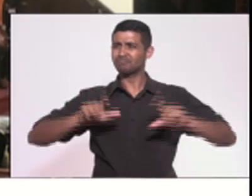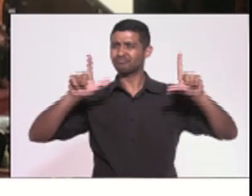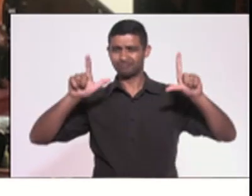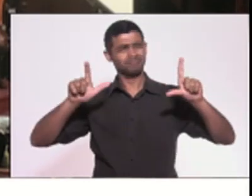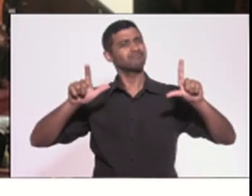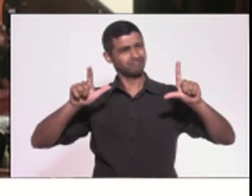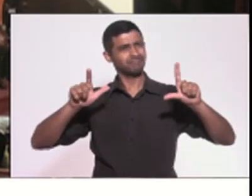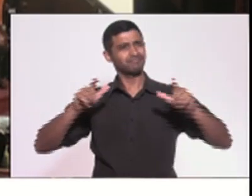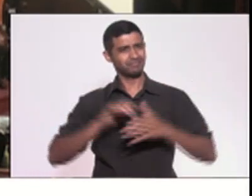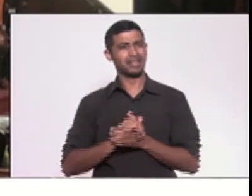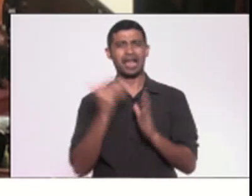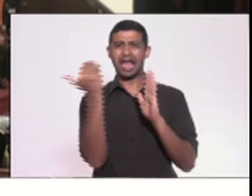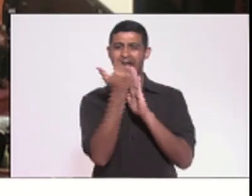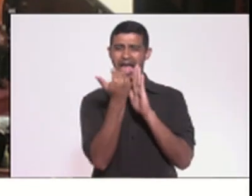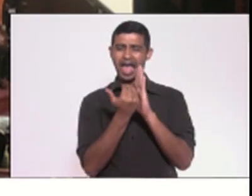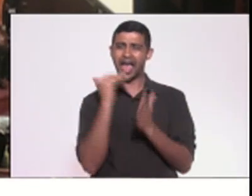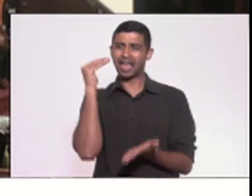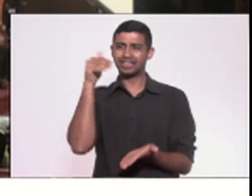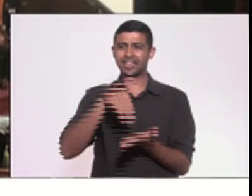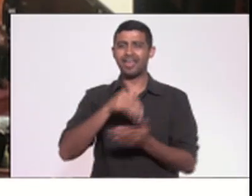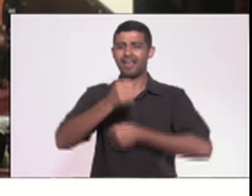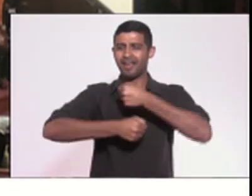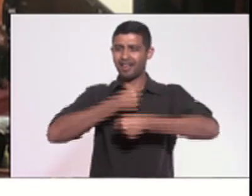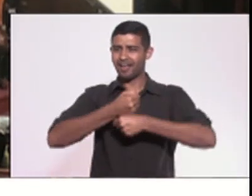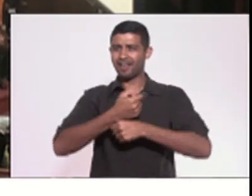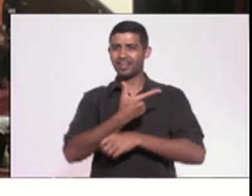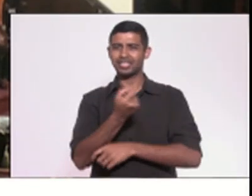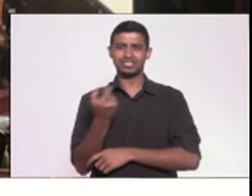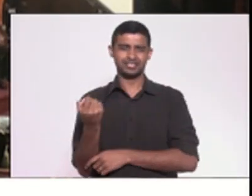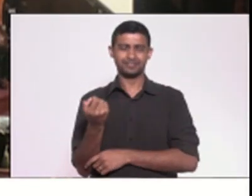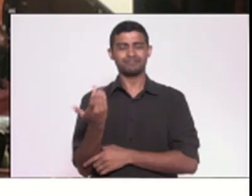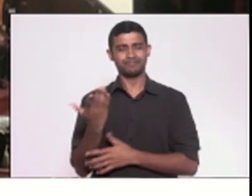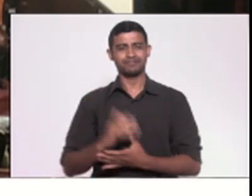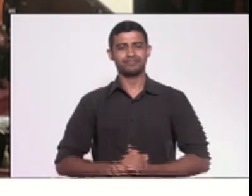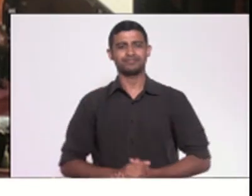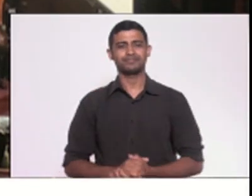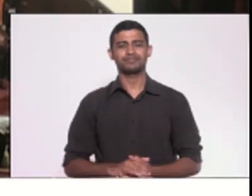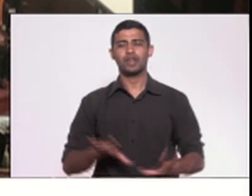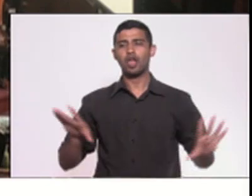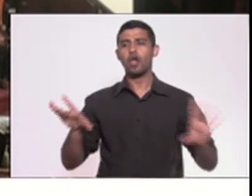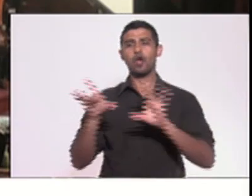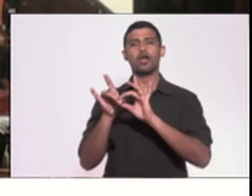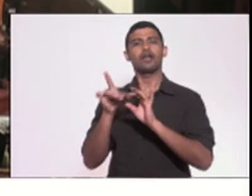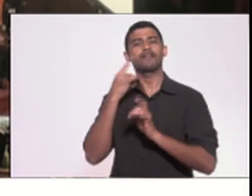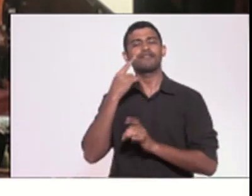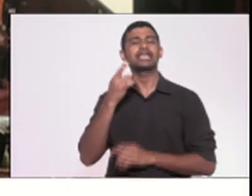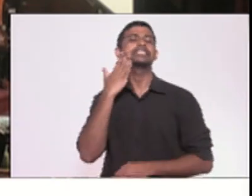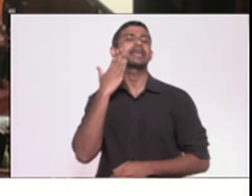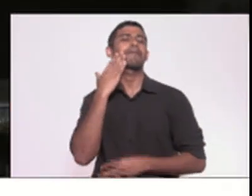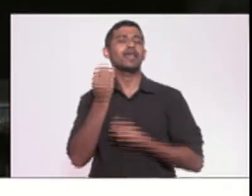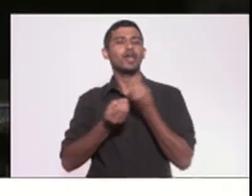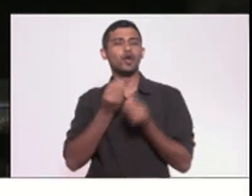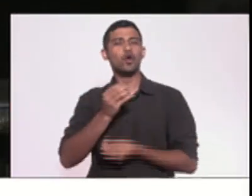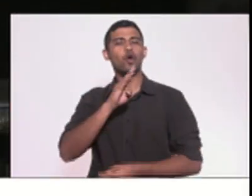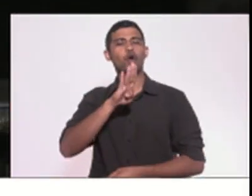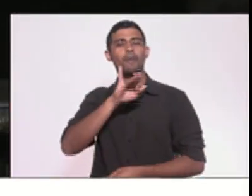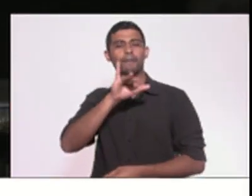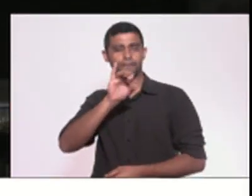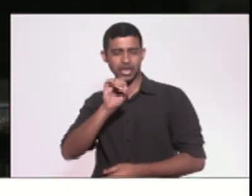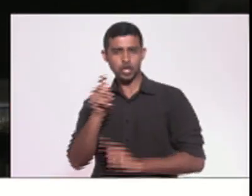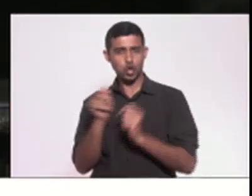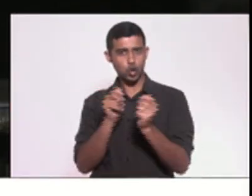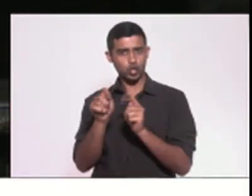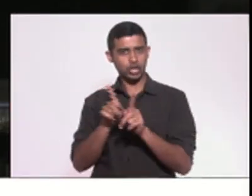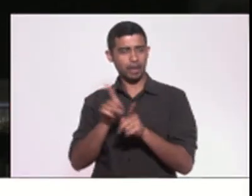aí até o ano que vem. Agora, para fazer essa ponte, né, viajando da bioeconomia para a gestão de resíduos